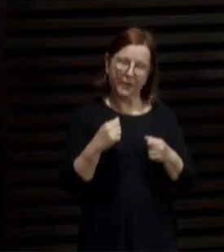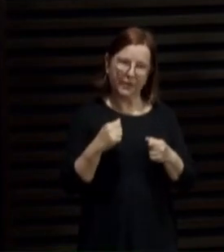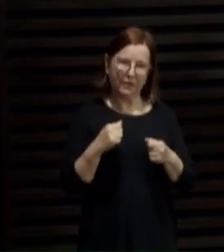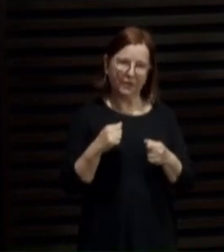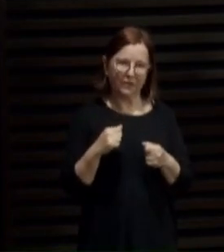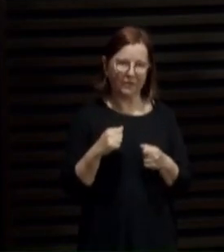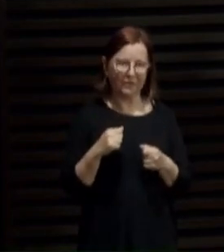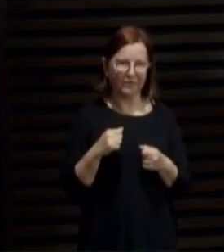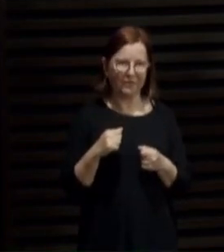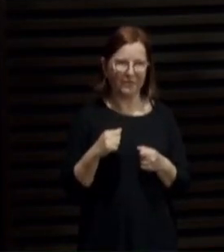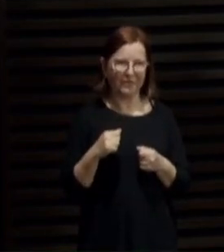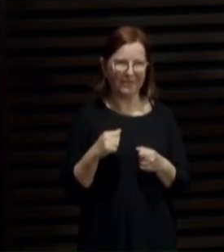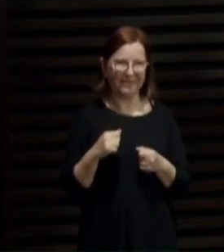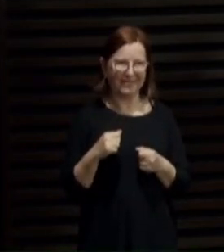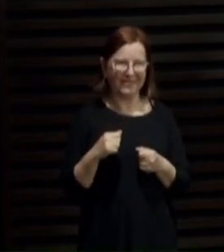ser.